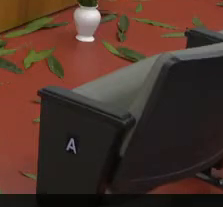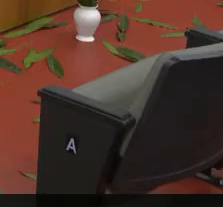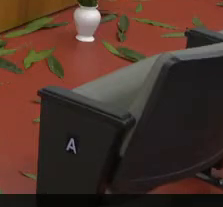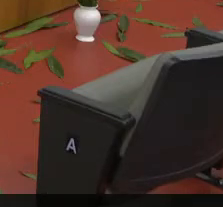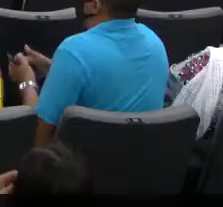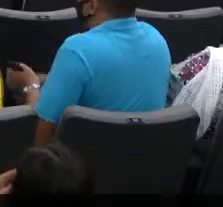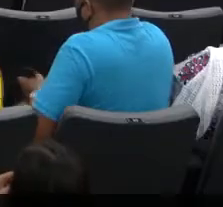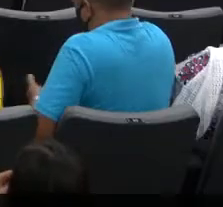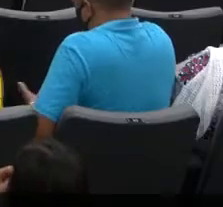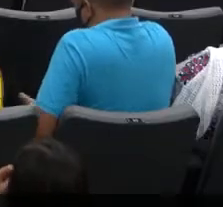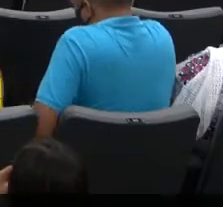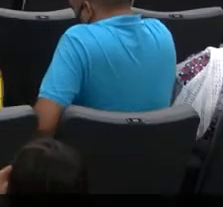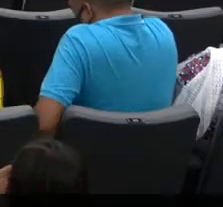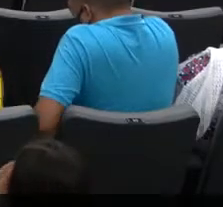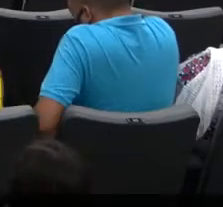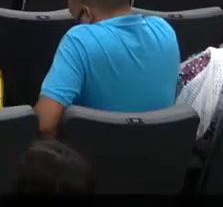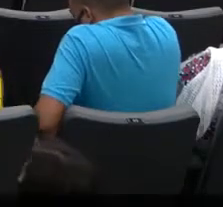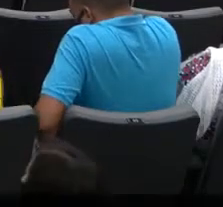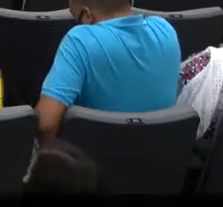e todas